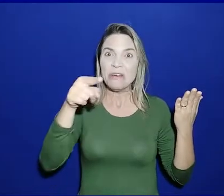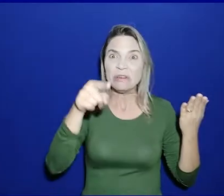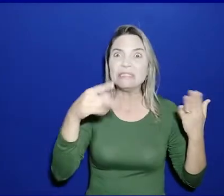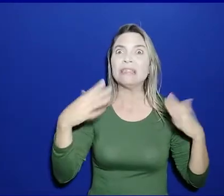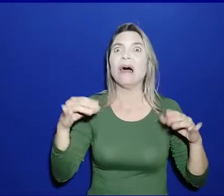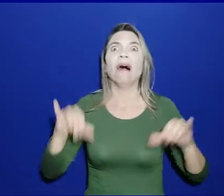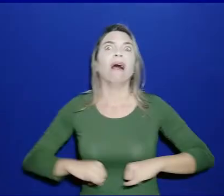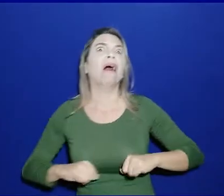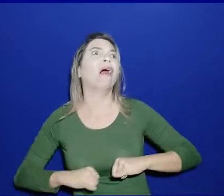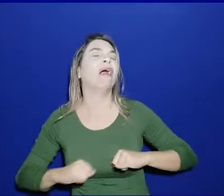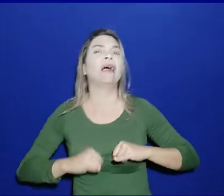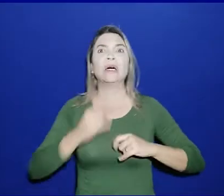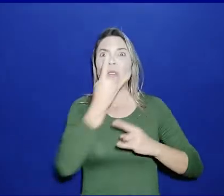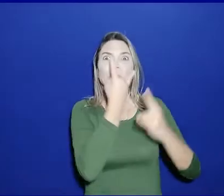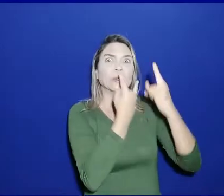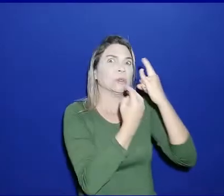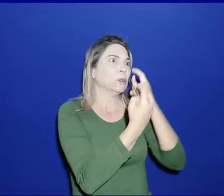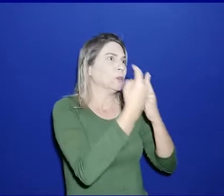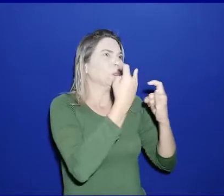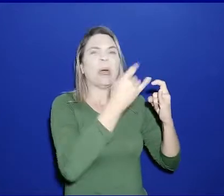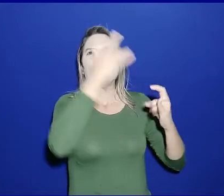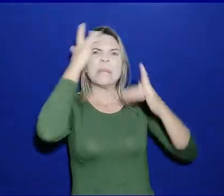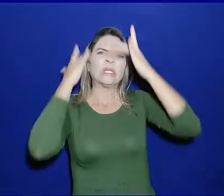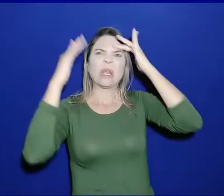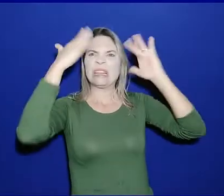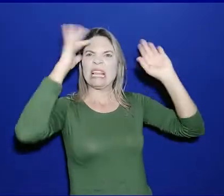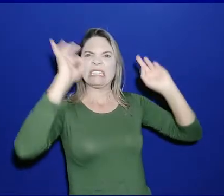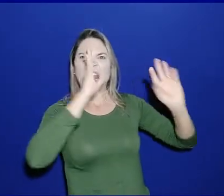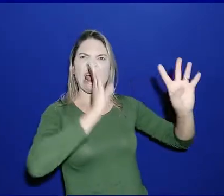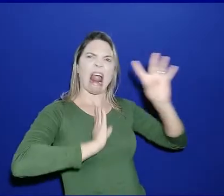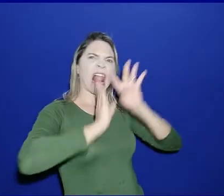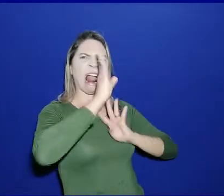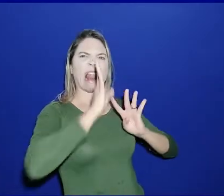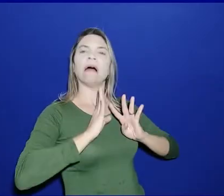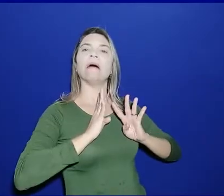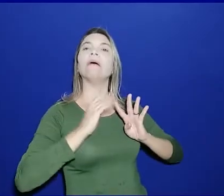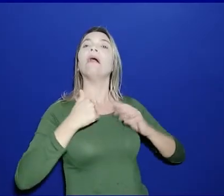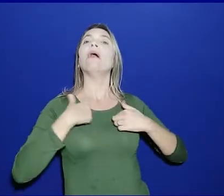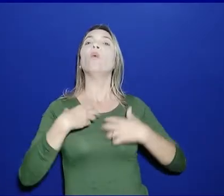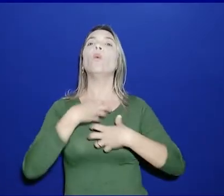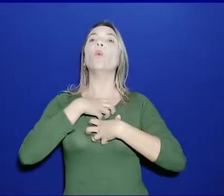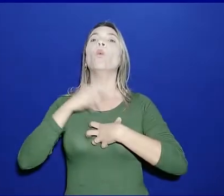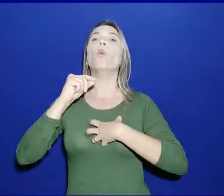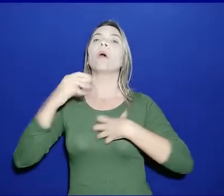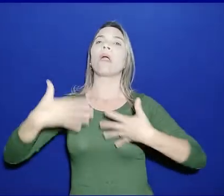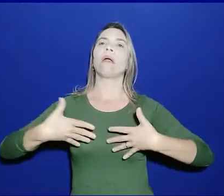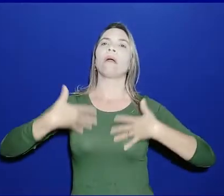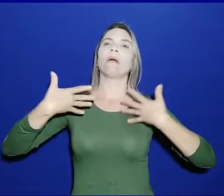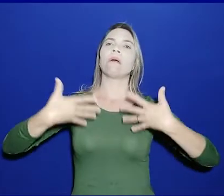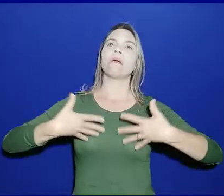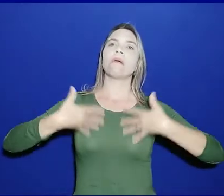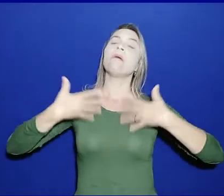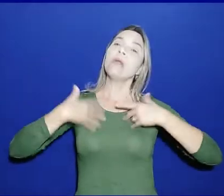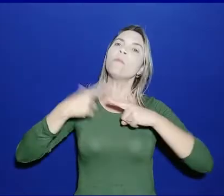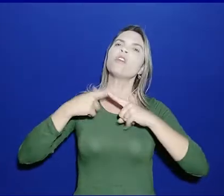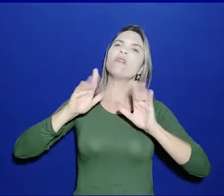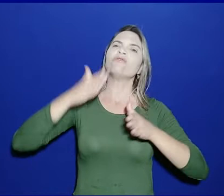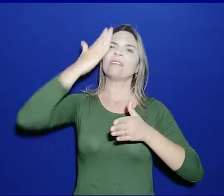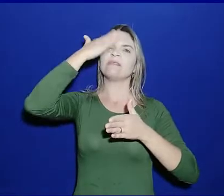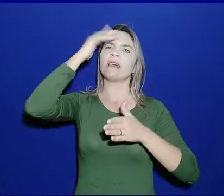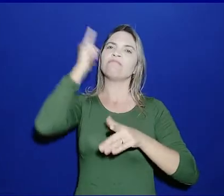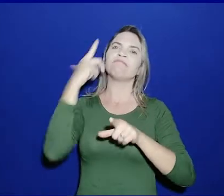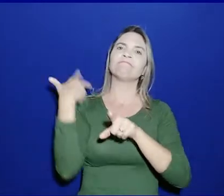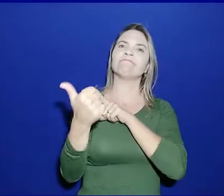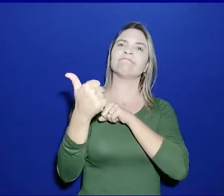crente sofre perseguições, tentações, incompreensão, ainda assim ele deve alegrar-se porque ele alcança a vitória sobre